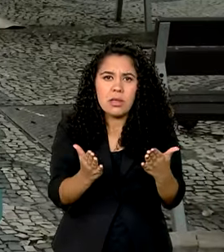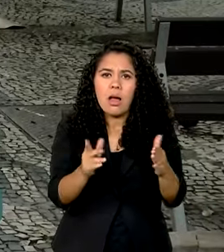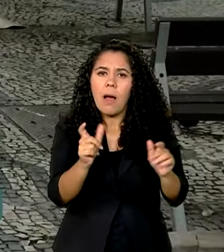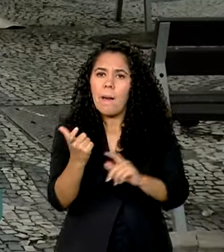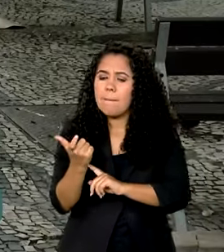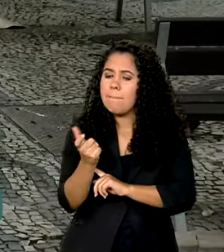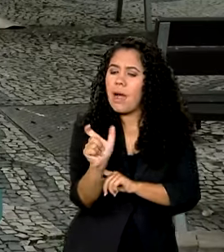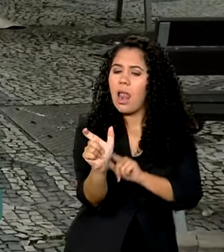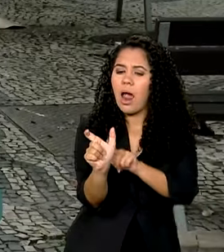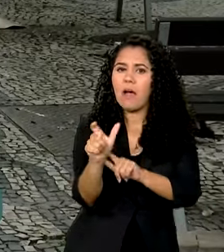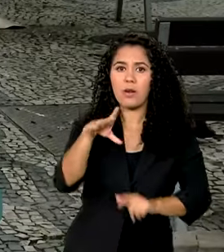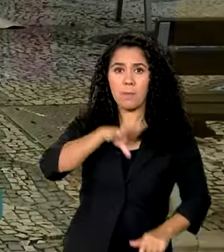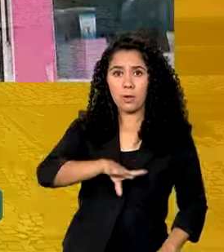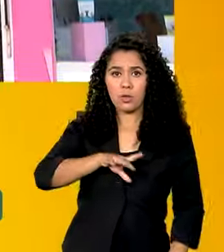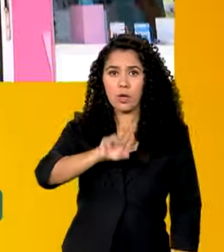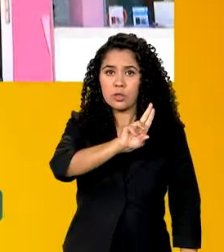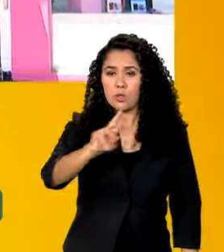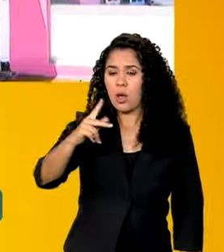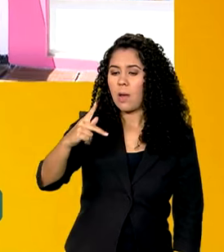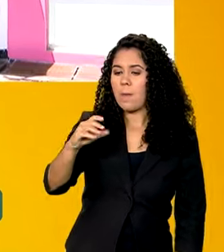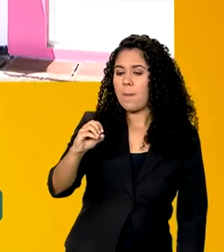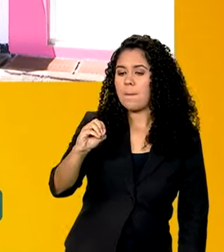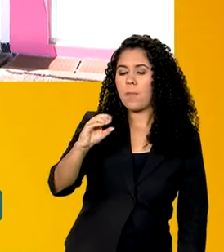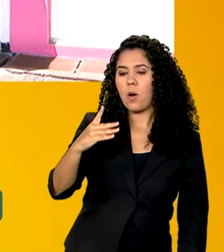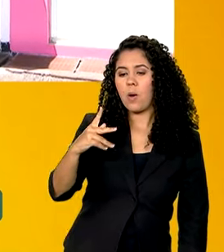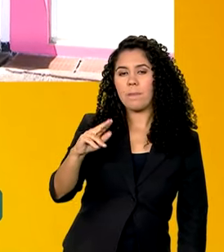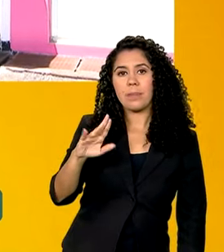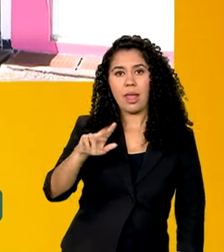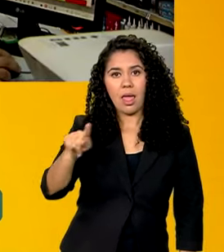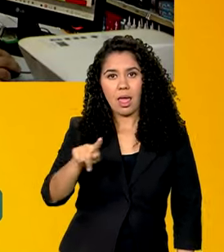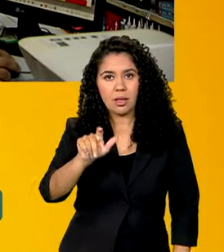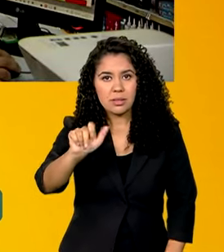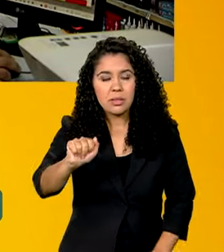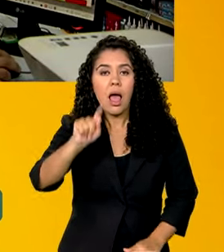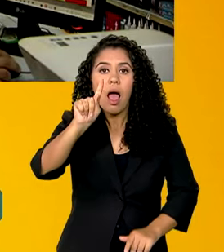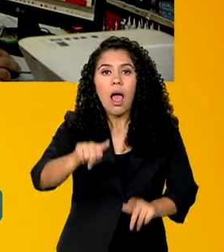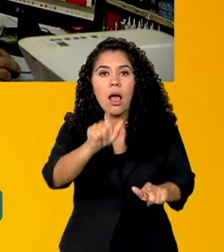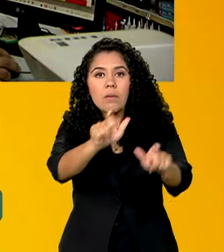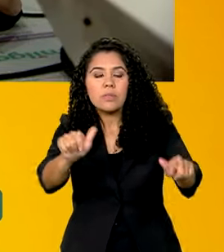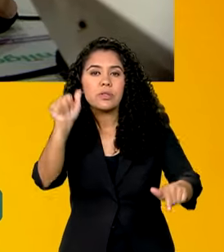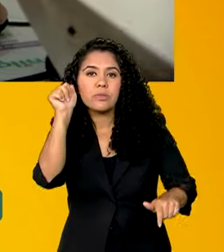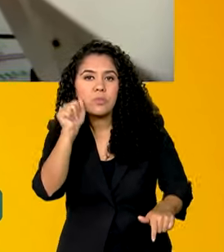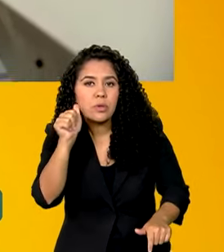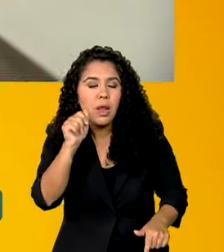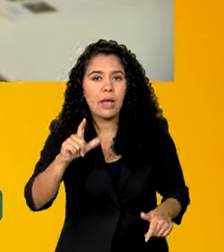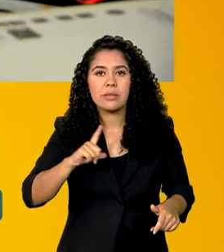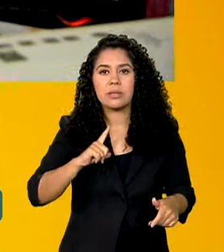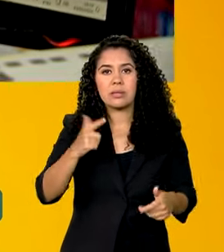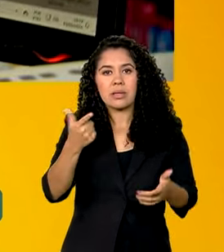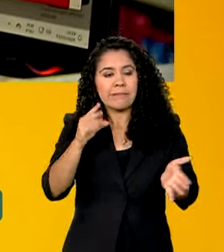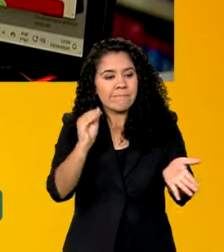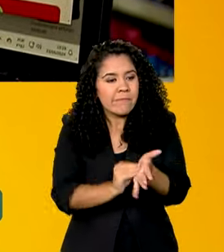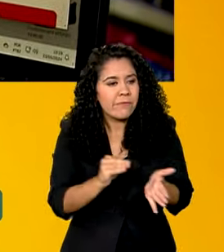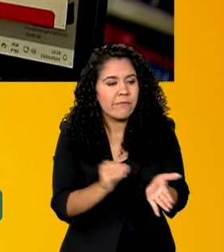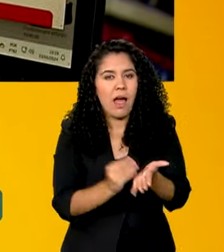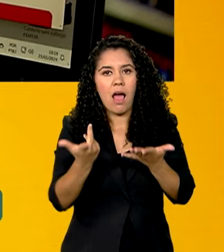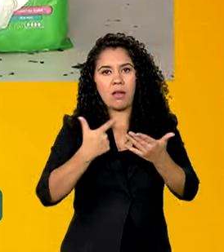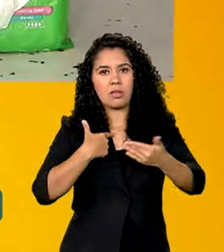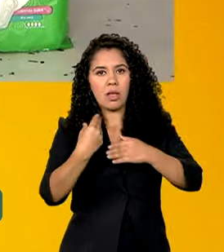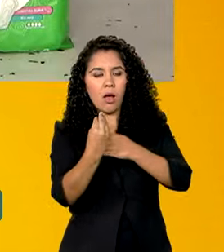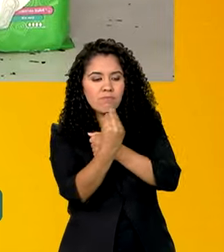pobreza menstrual se refere a meninas e mulheres que têm falta de acesso a condições de higiene,